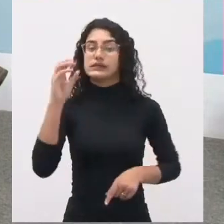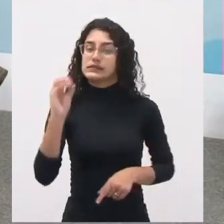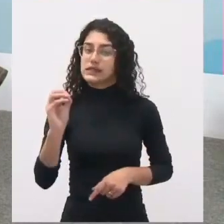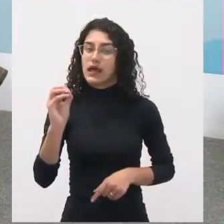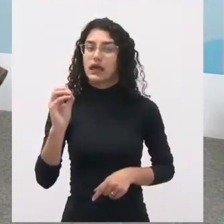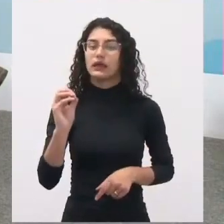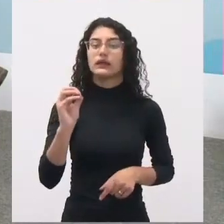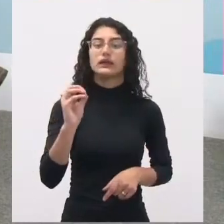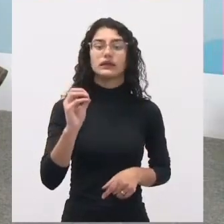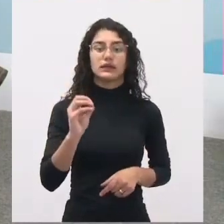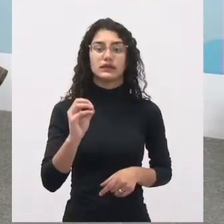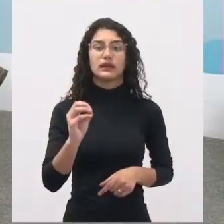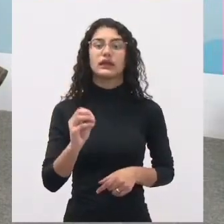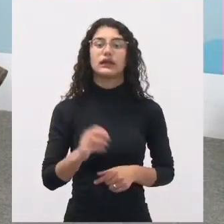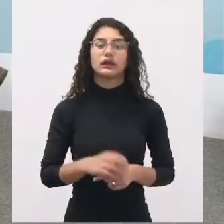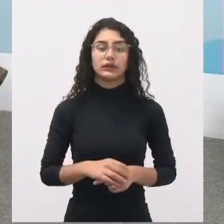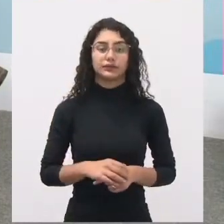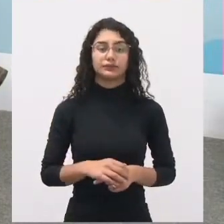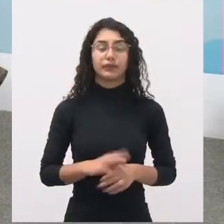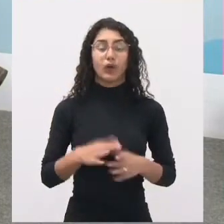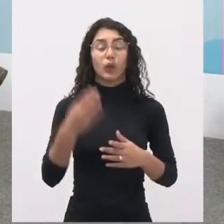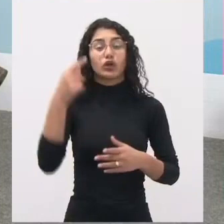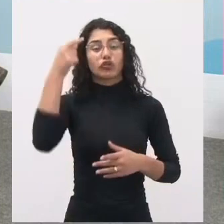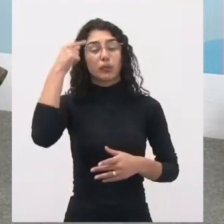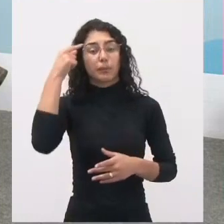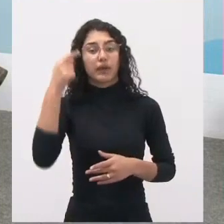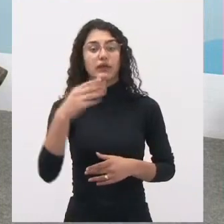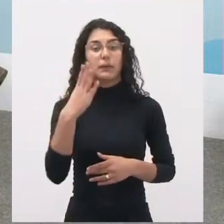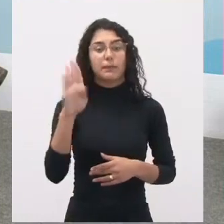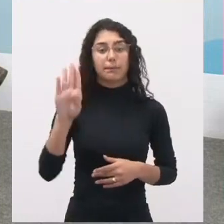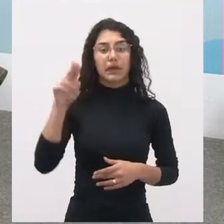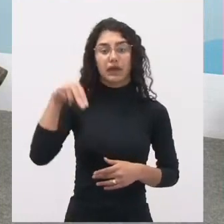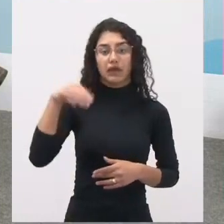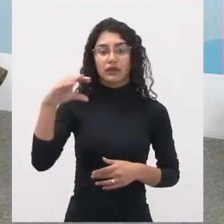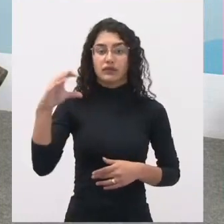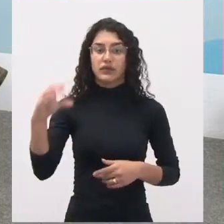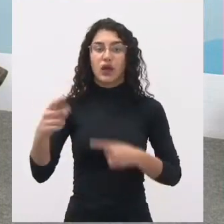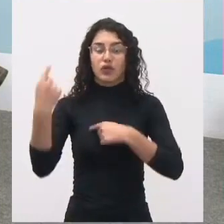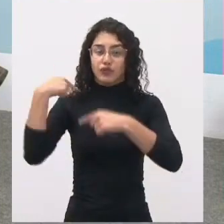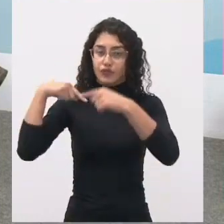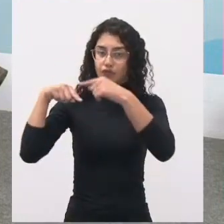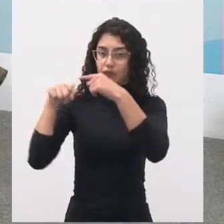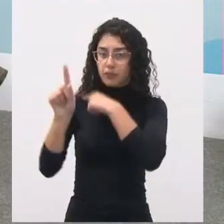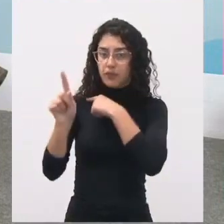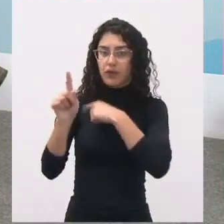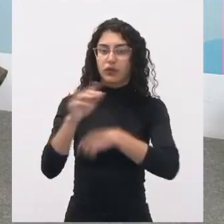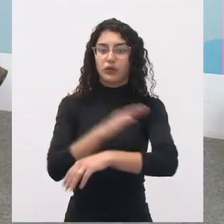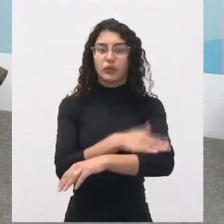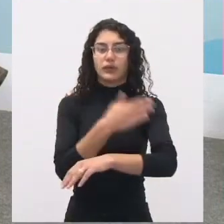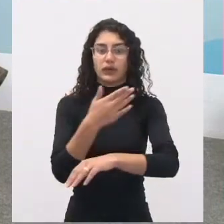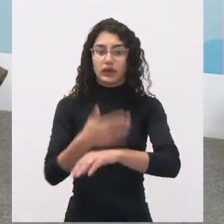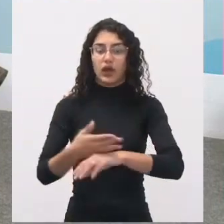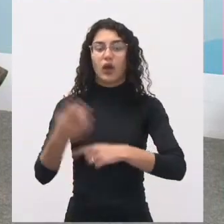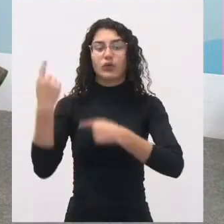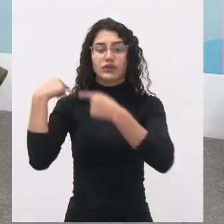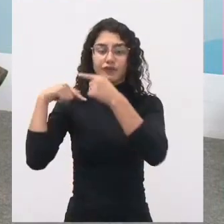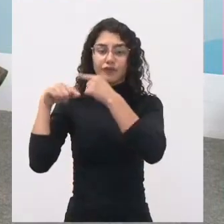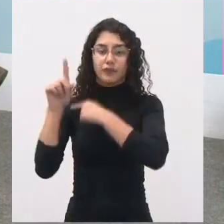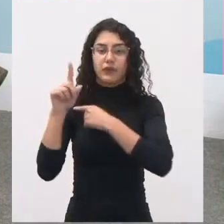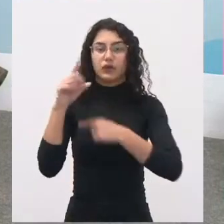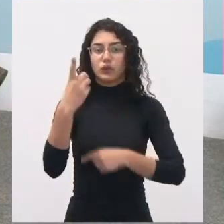exatamente. Então, quando a gente pensa em BNCC, é desenvolvimento integral e o desenvolvimento das 10 competências. Desenvolvimento de competências,